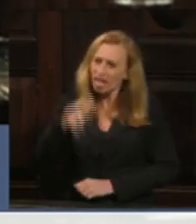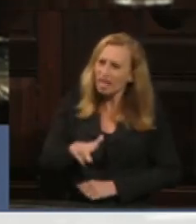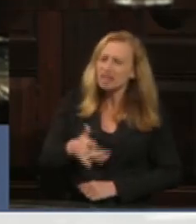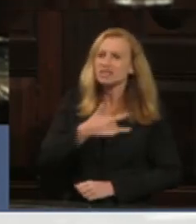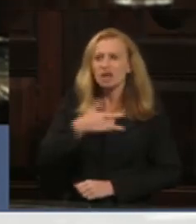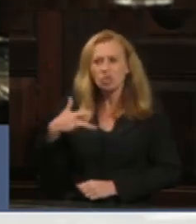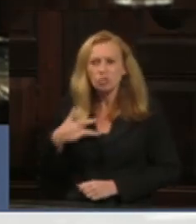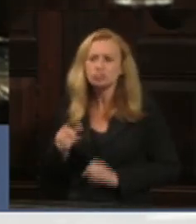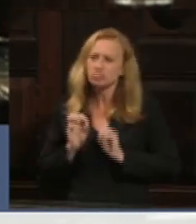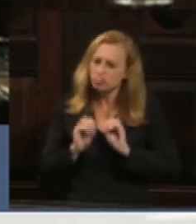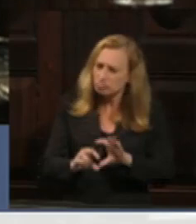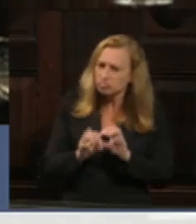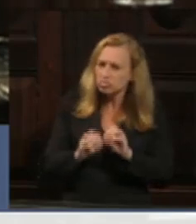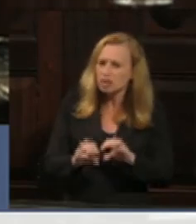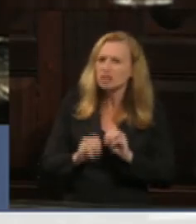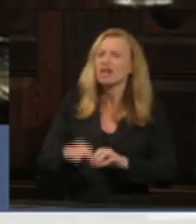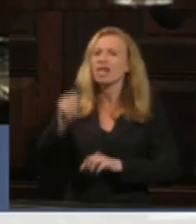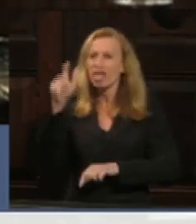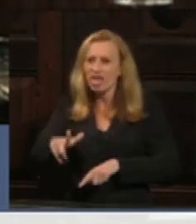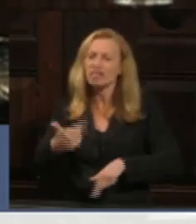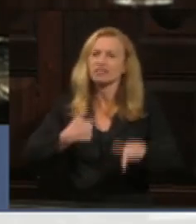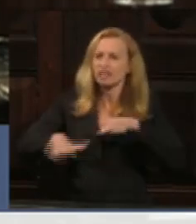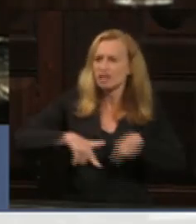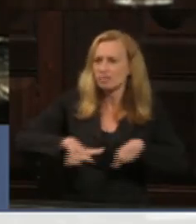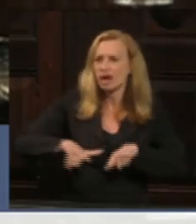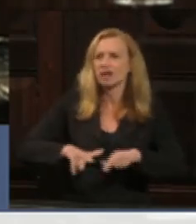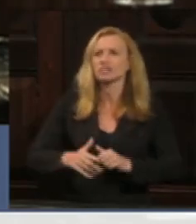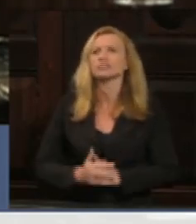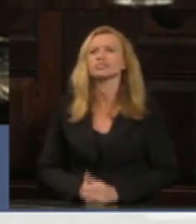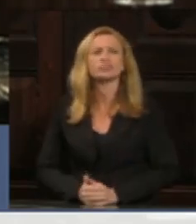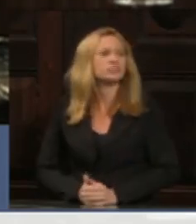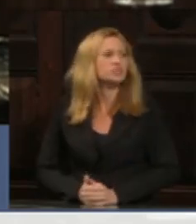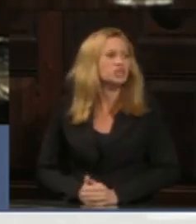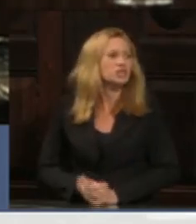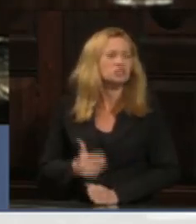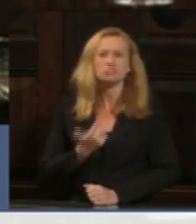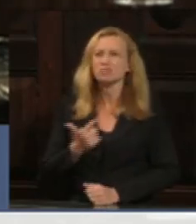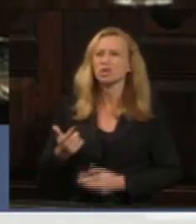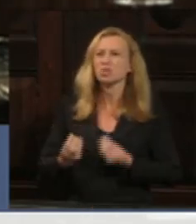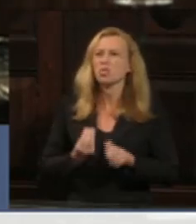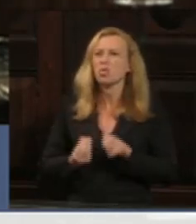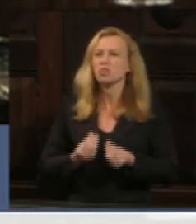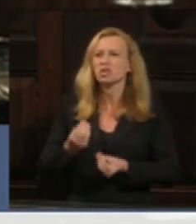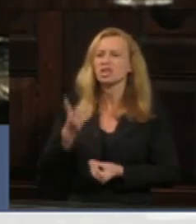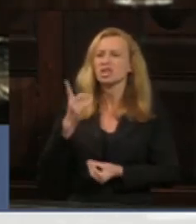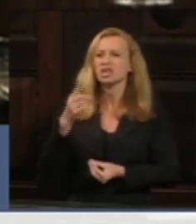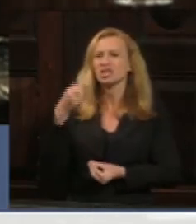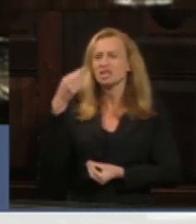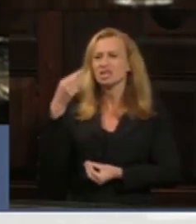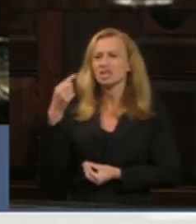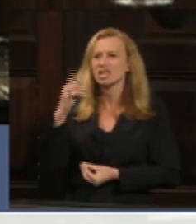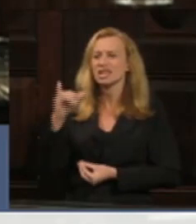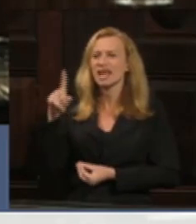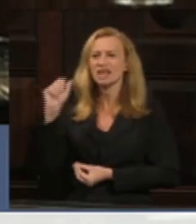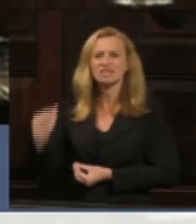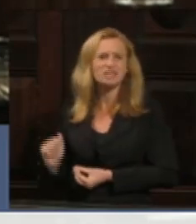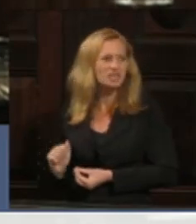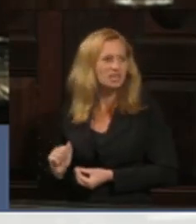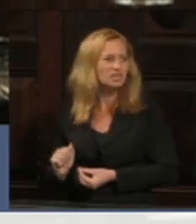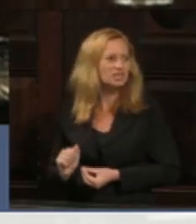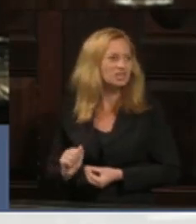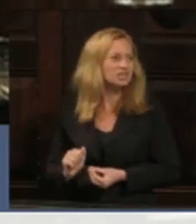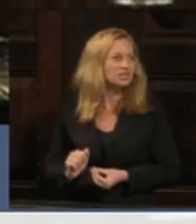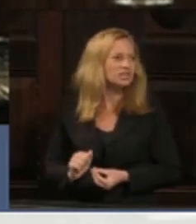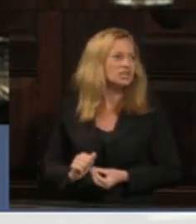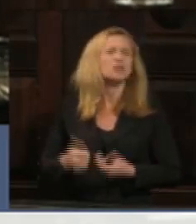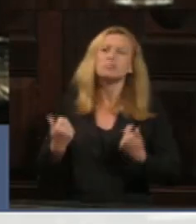é educação, é trabalho. Não dá mais para idealizar uma segurança pública genocida. É